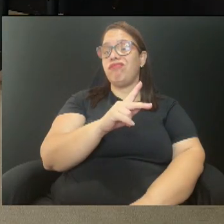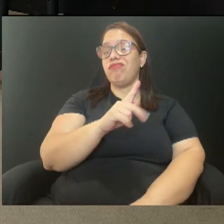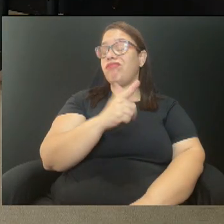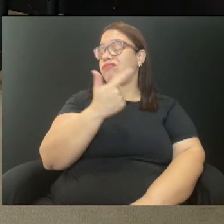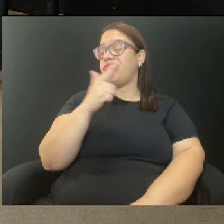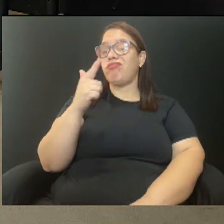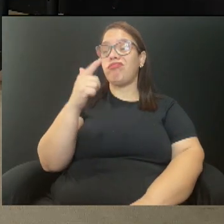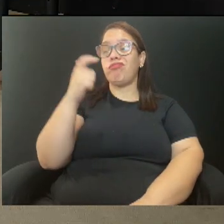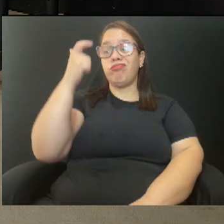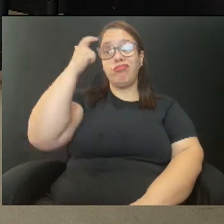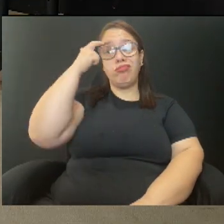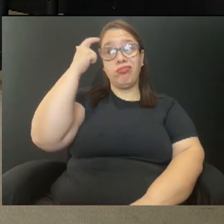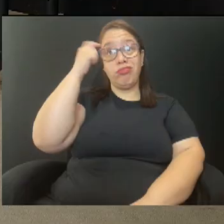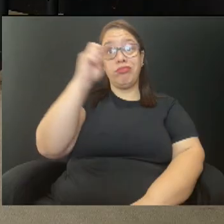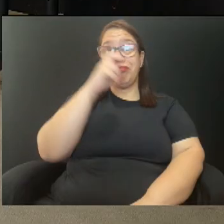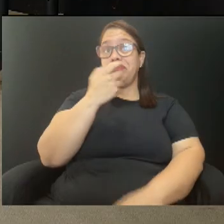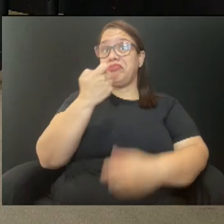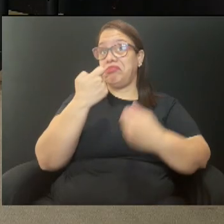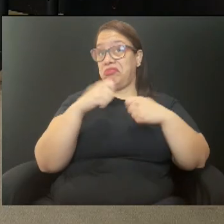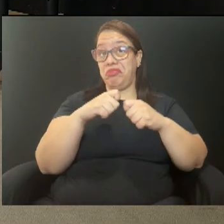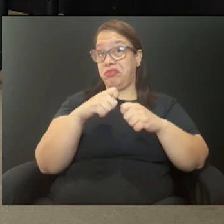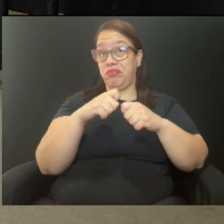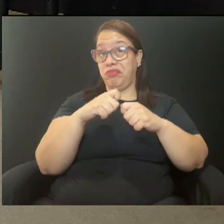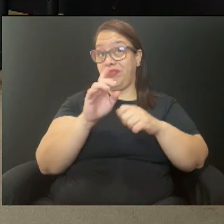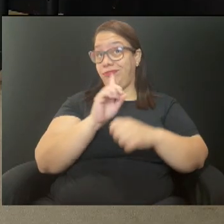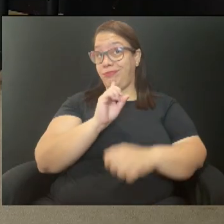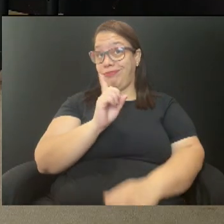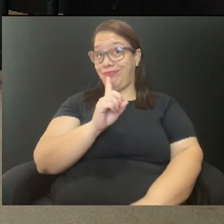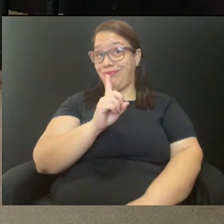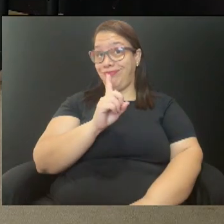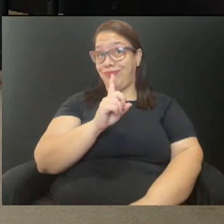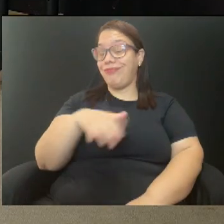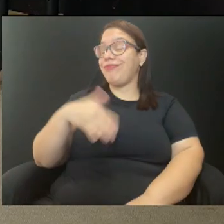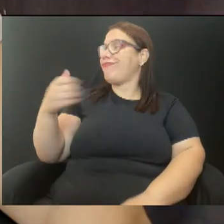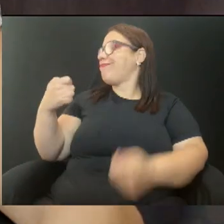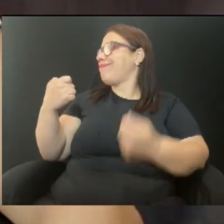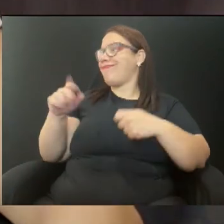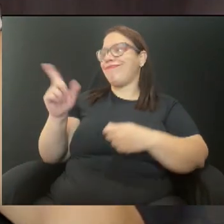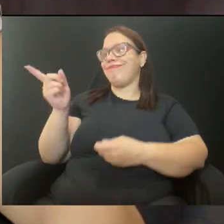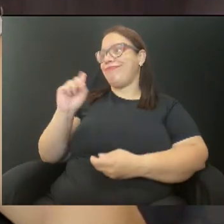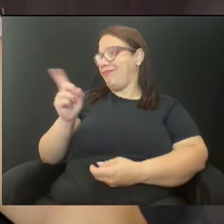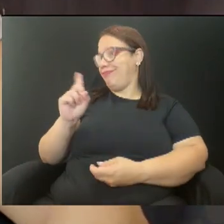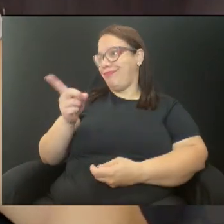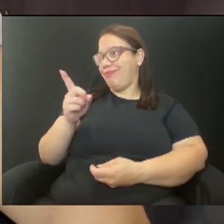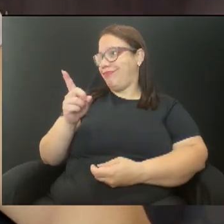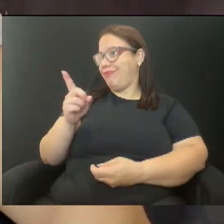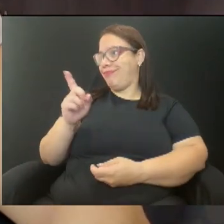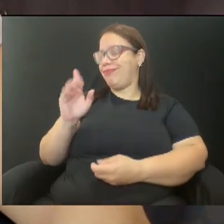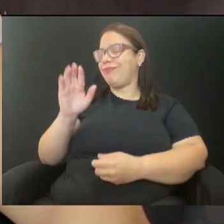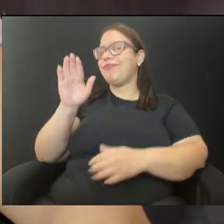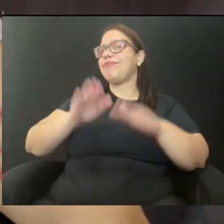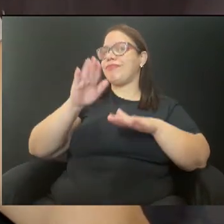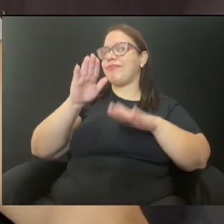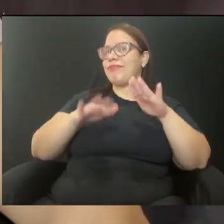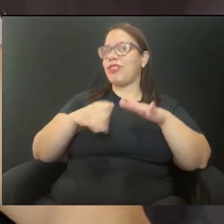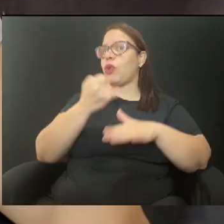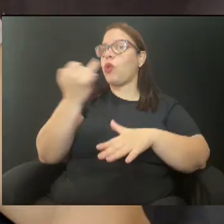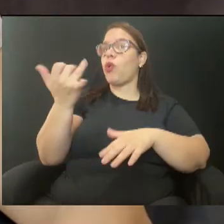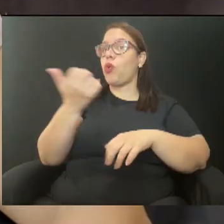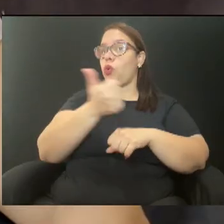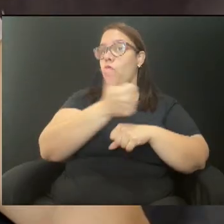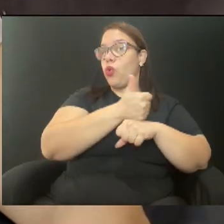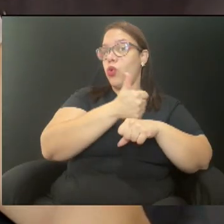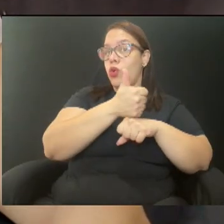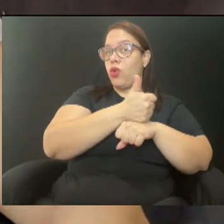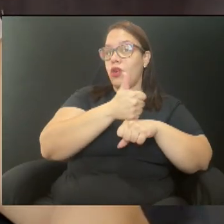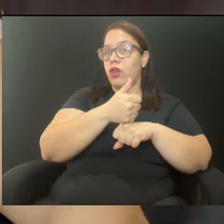ou não precisa ser levado em consideração? Não precisa ser levado em consideração e dependendo qual profissão é tomada, a pejotização hoje